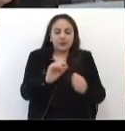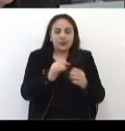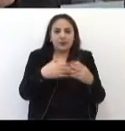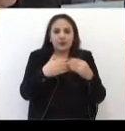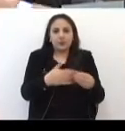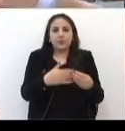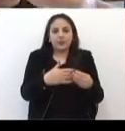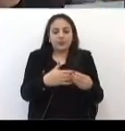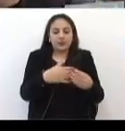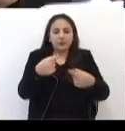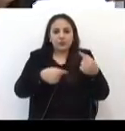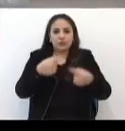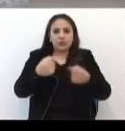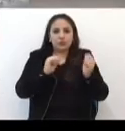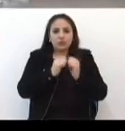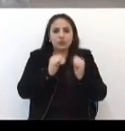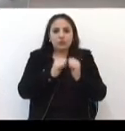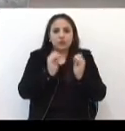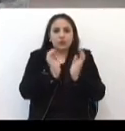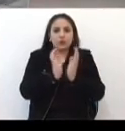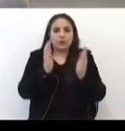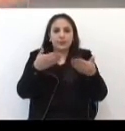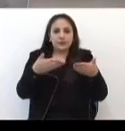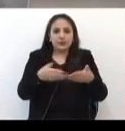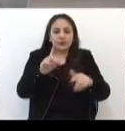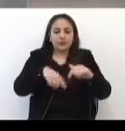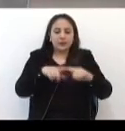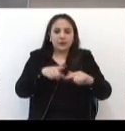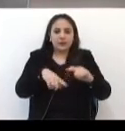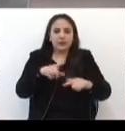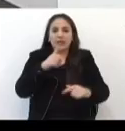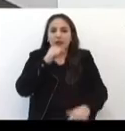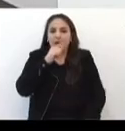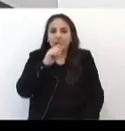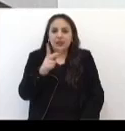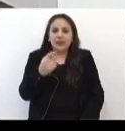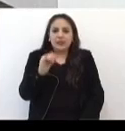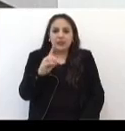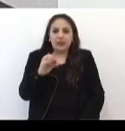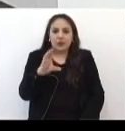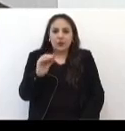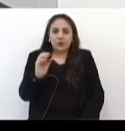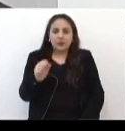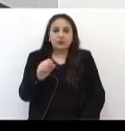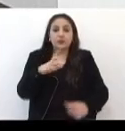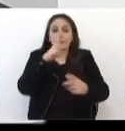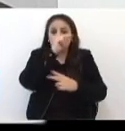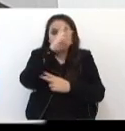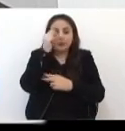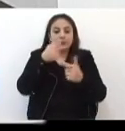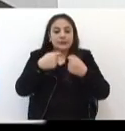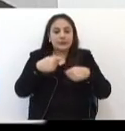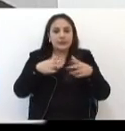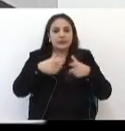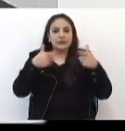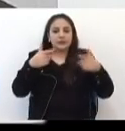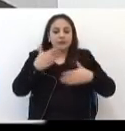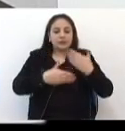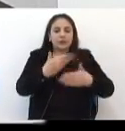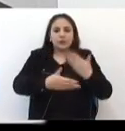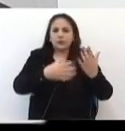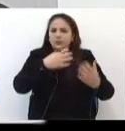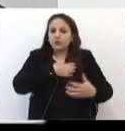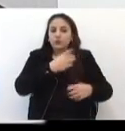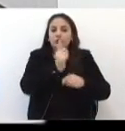o debate junto à Frente Parlamentar de Recursos Hídricos. Um município que tem que crescer, que tem que se desenvolver, mas